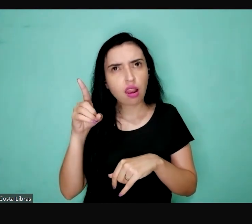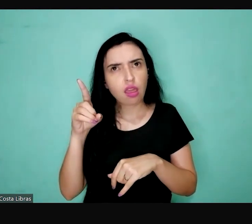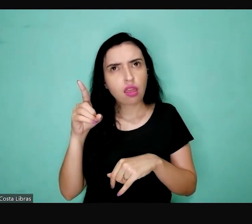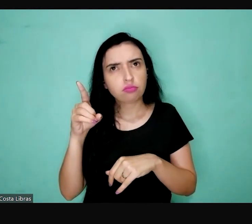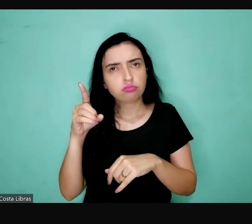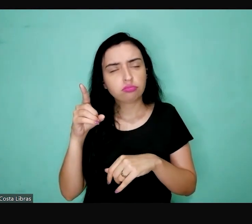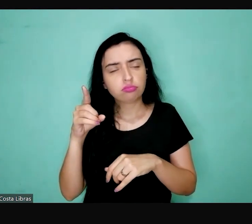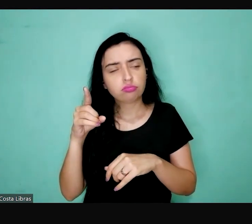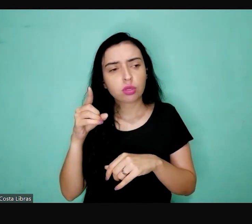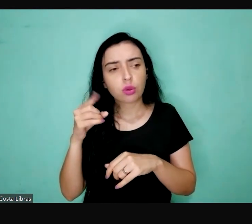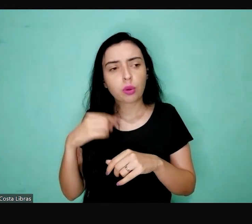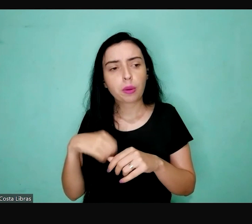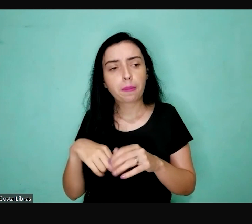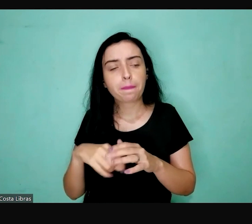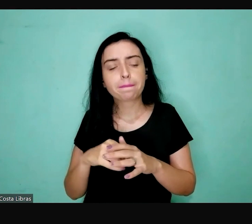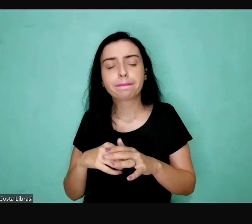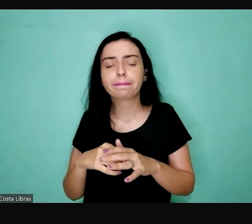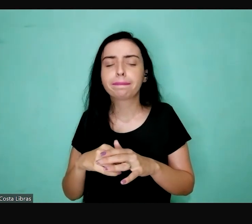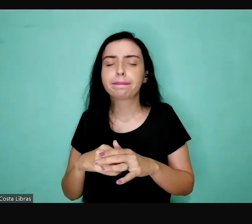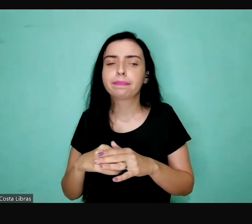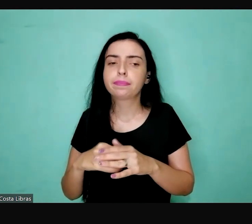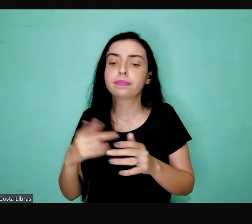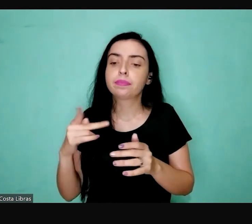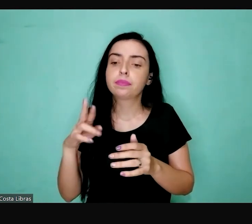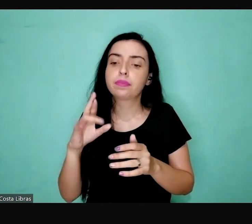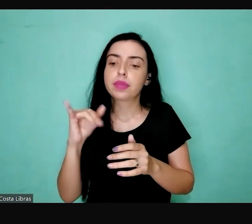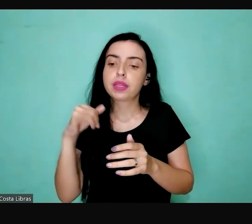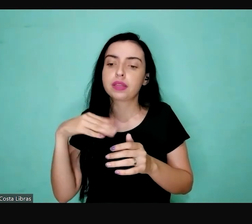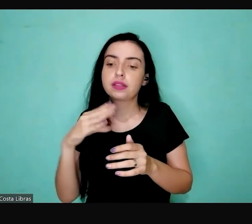lei permite, mas